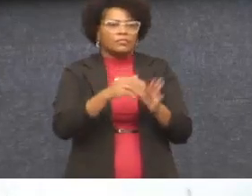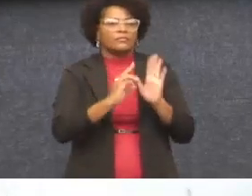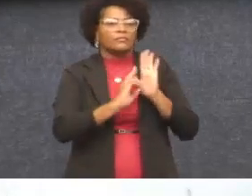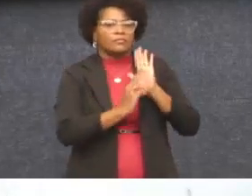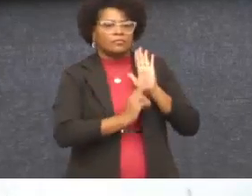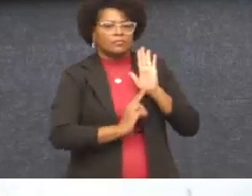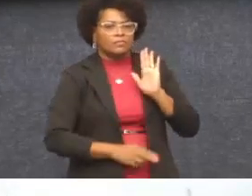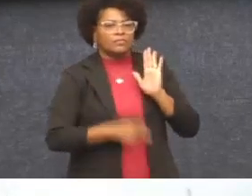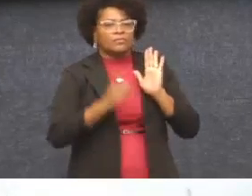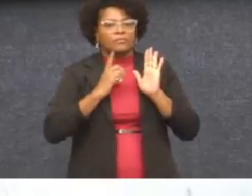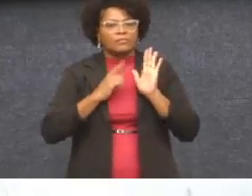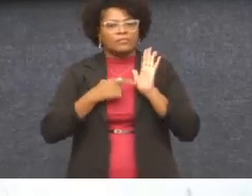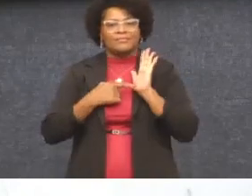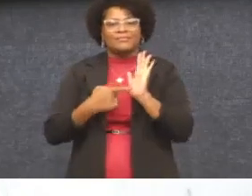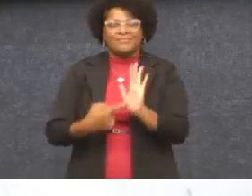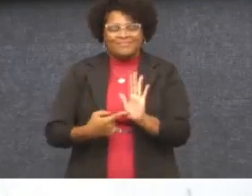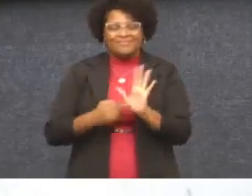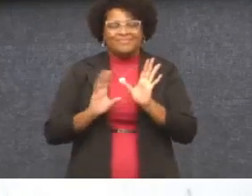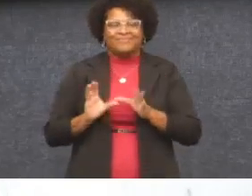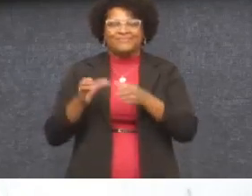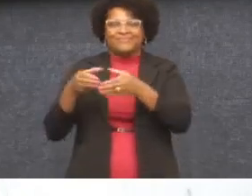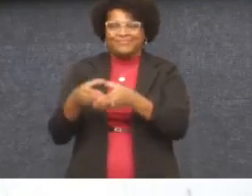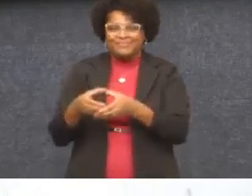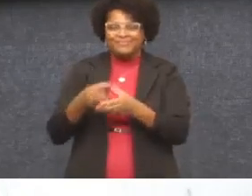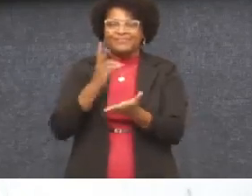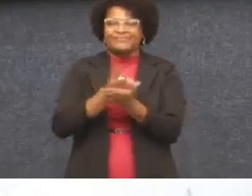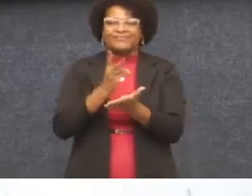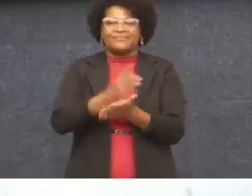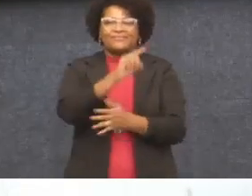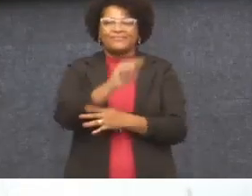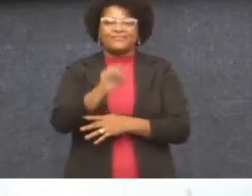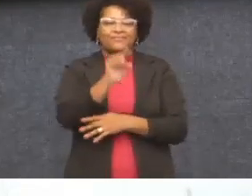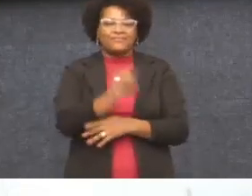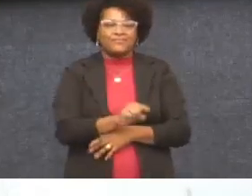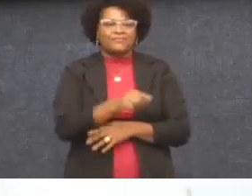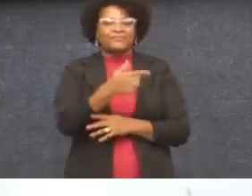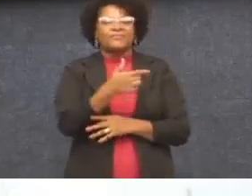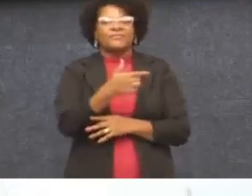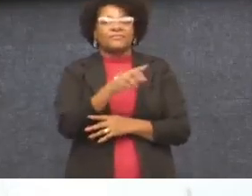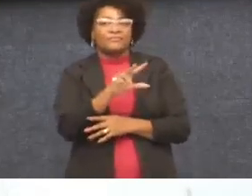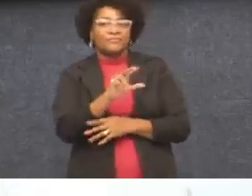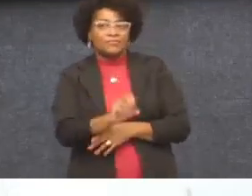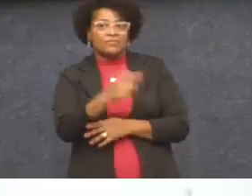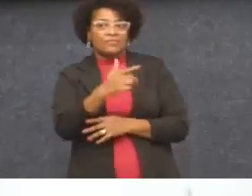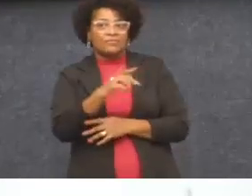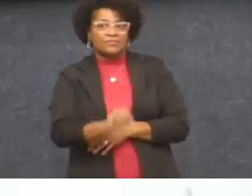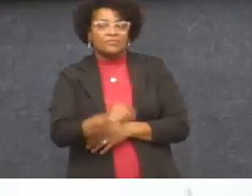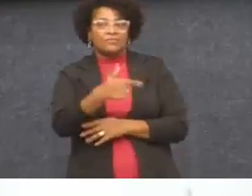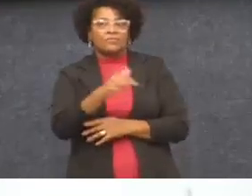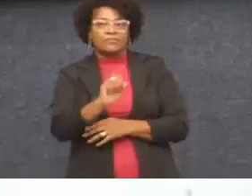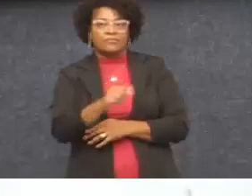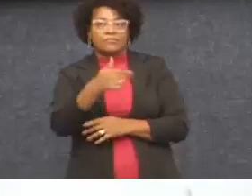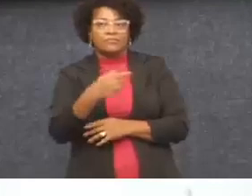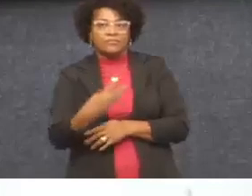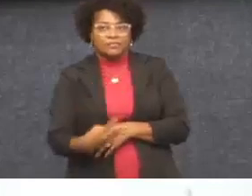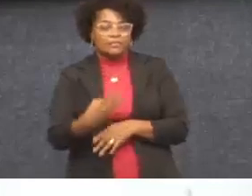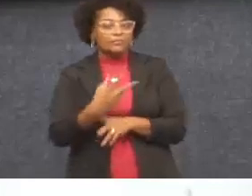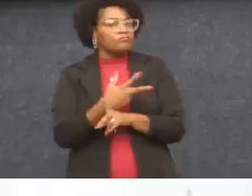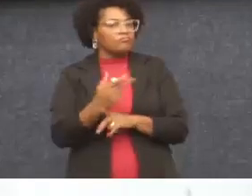das comissões, comissão especial pela manutenção do veto, vencimento 25 de 10 de 2023, sobrestando.